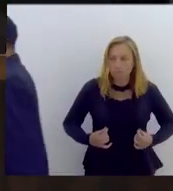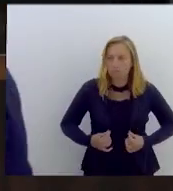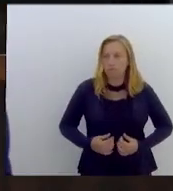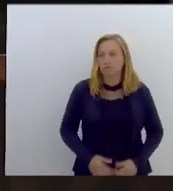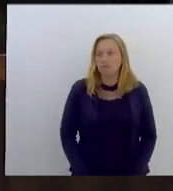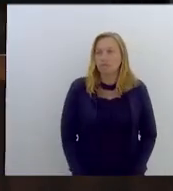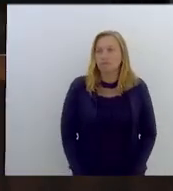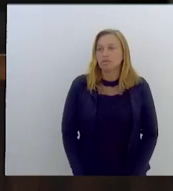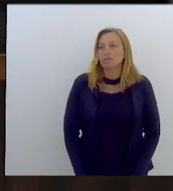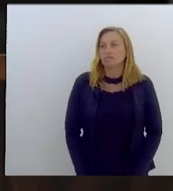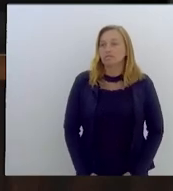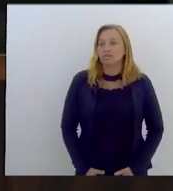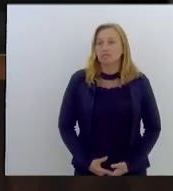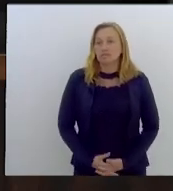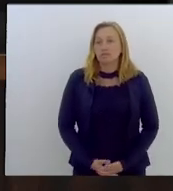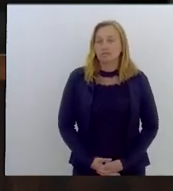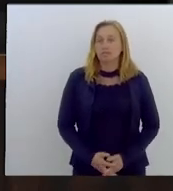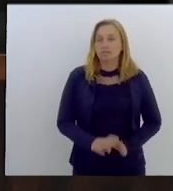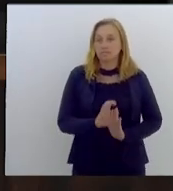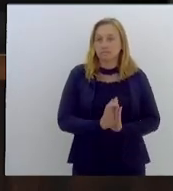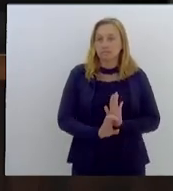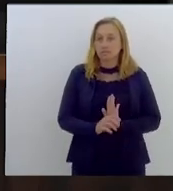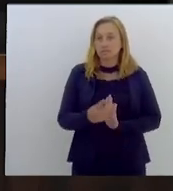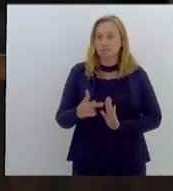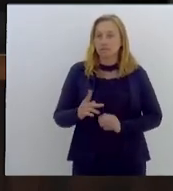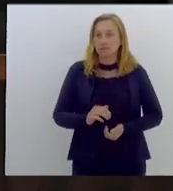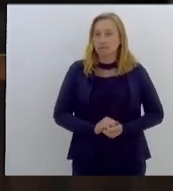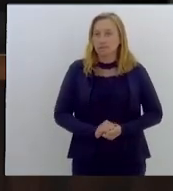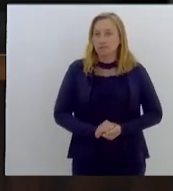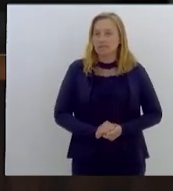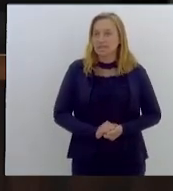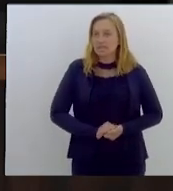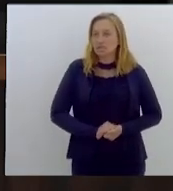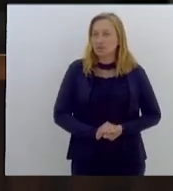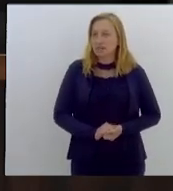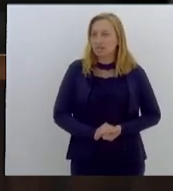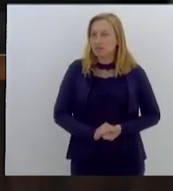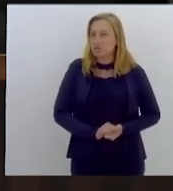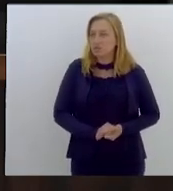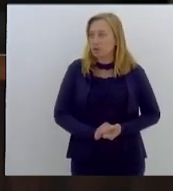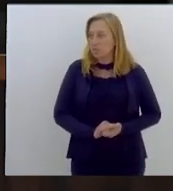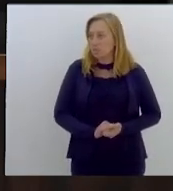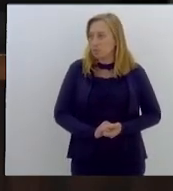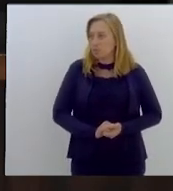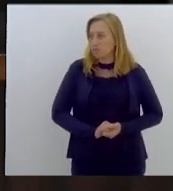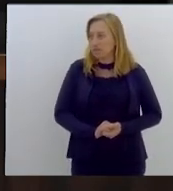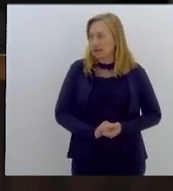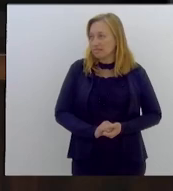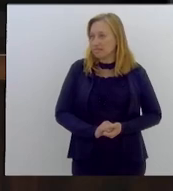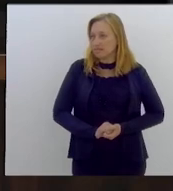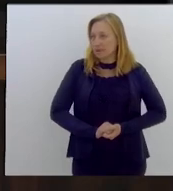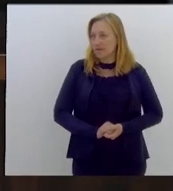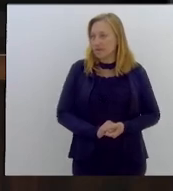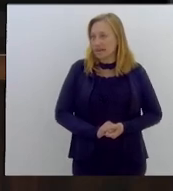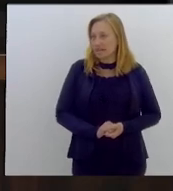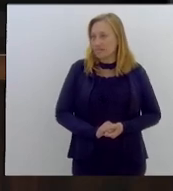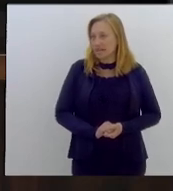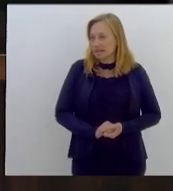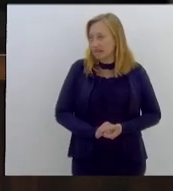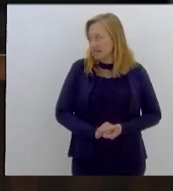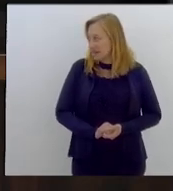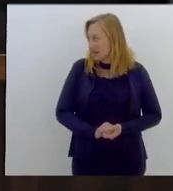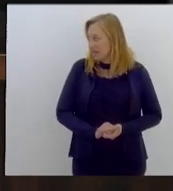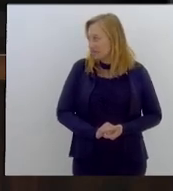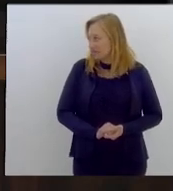ipsi litteri a emenda dele. Subemenda. Mas dá para acatar em relação à lei 6.504 de 13 e dá